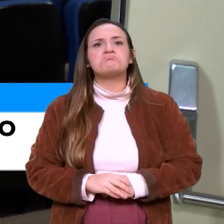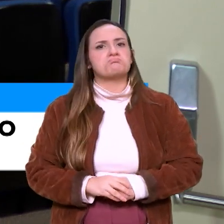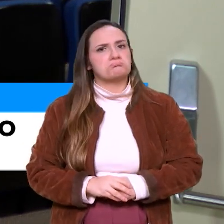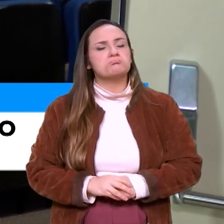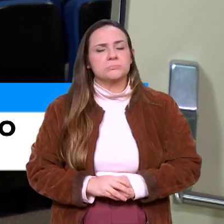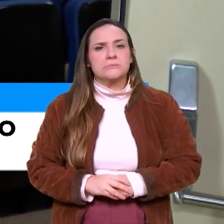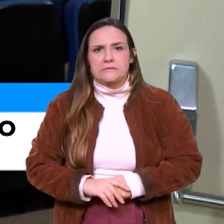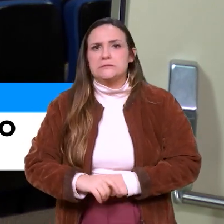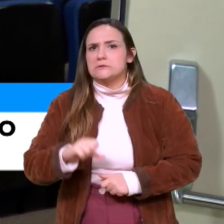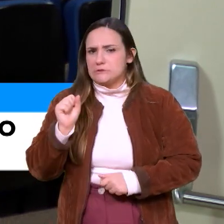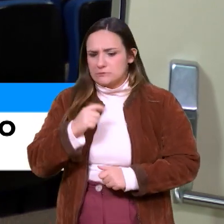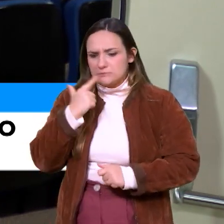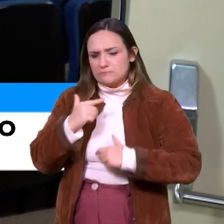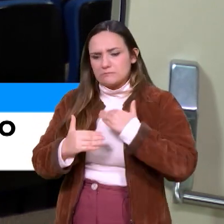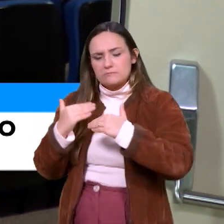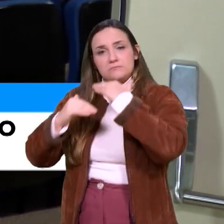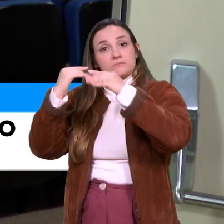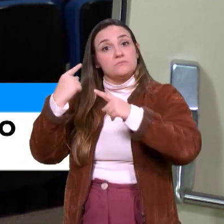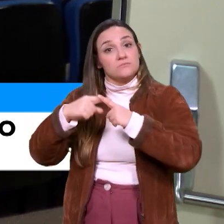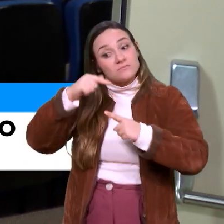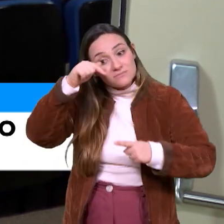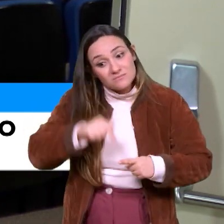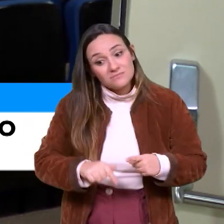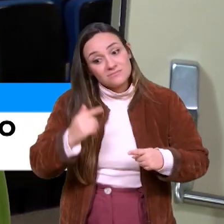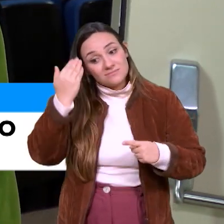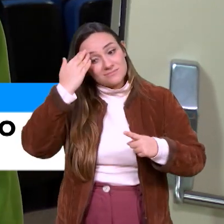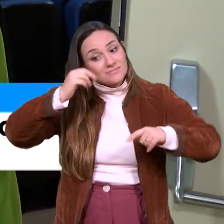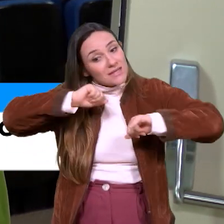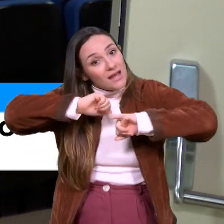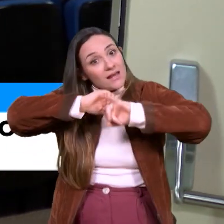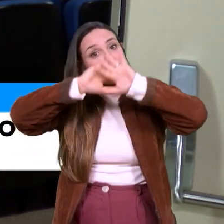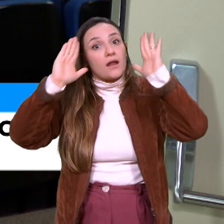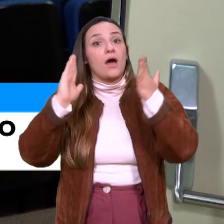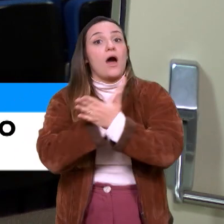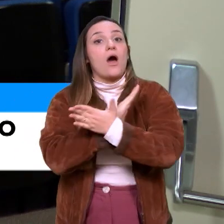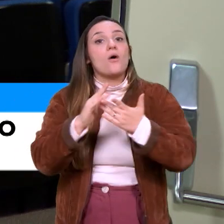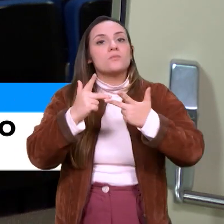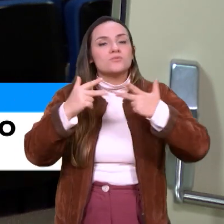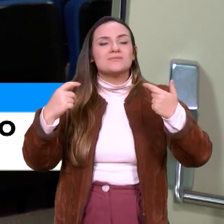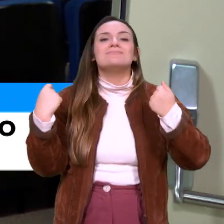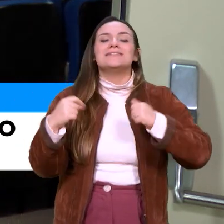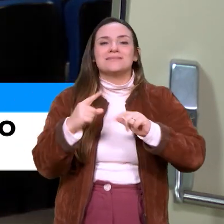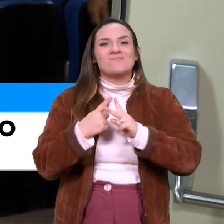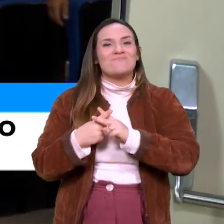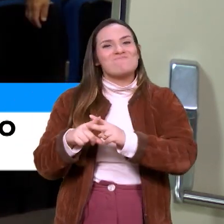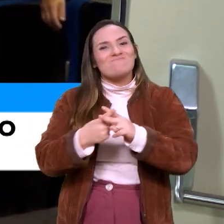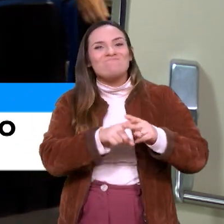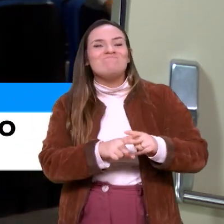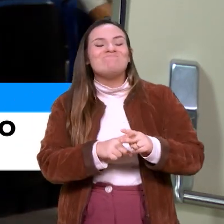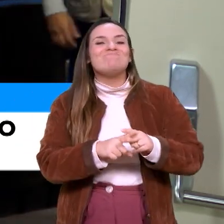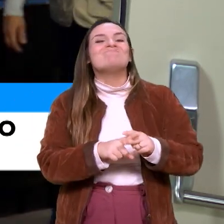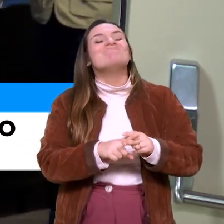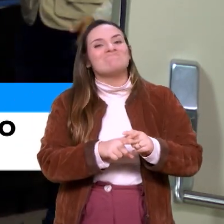nós vamos ter um retorno muito bom, porque aqui nós vamos entender muita coisa que